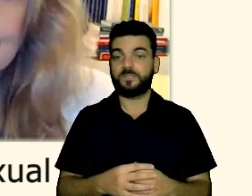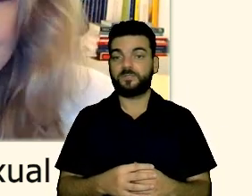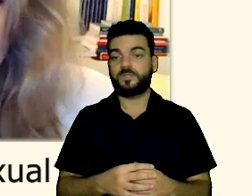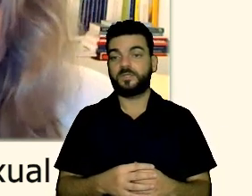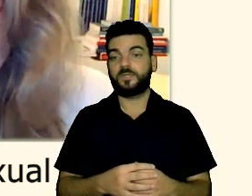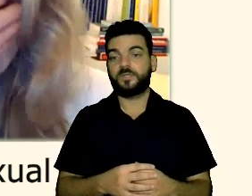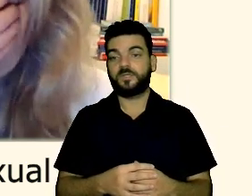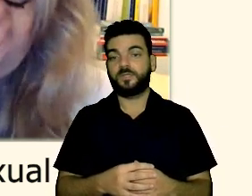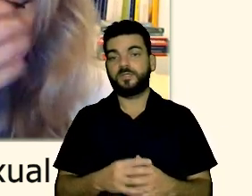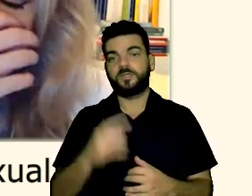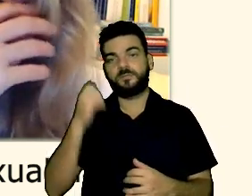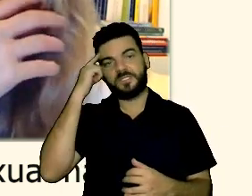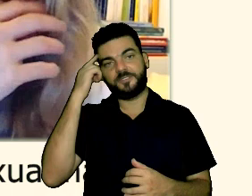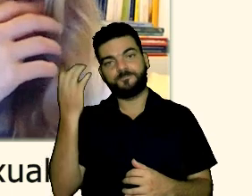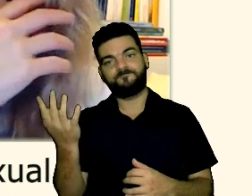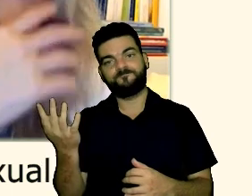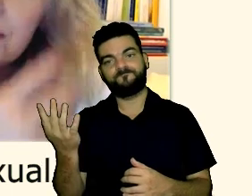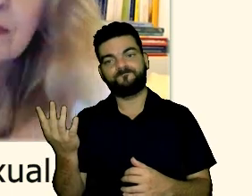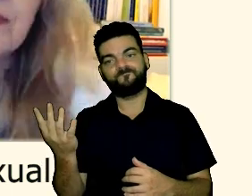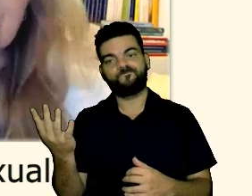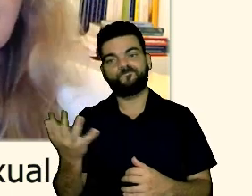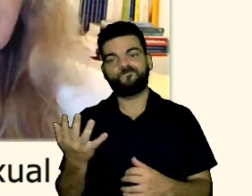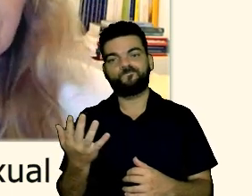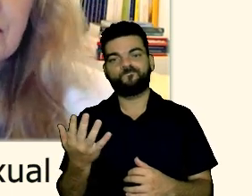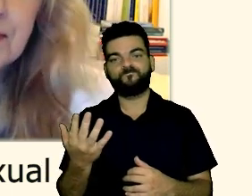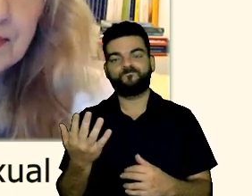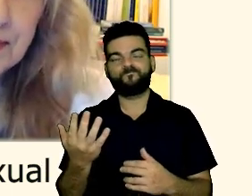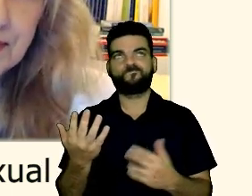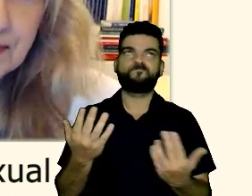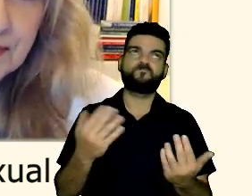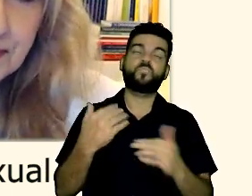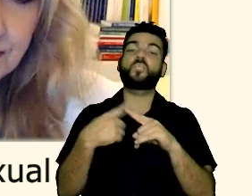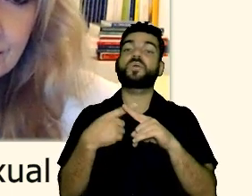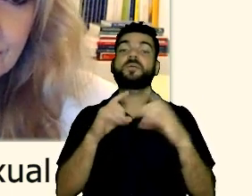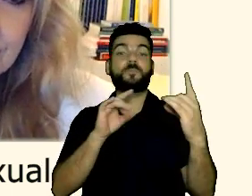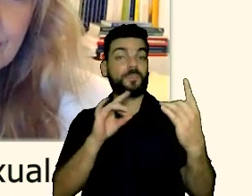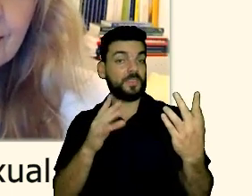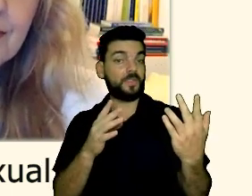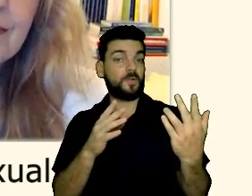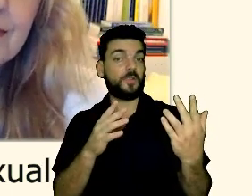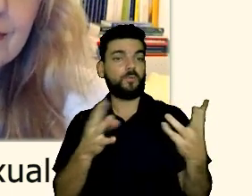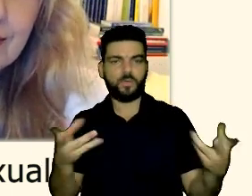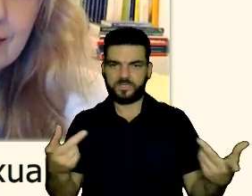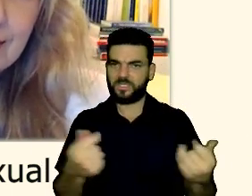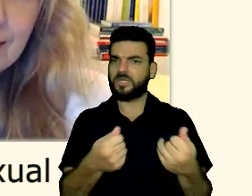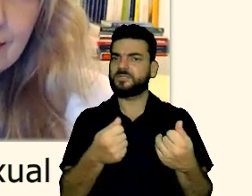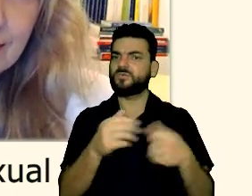importância desse tipo de prática. E é importante também tentar estabelecer,